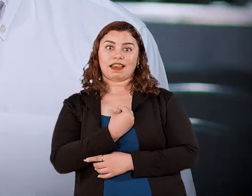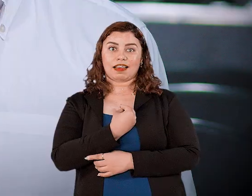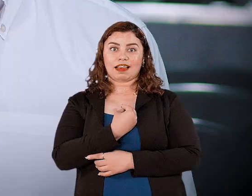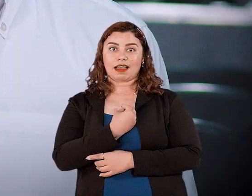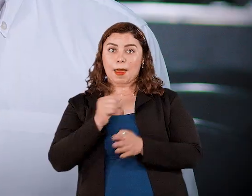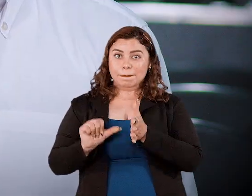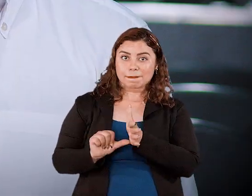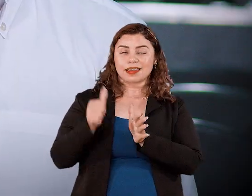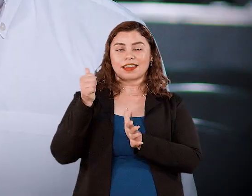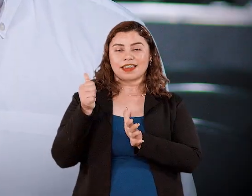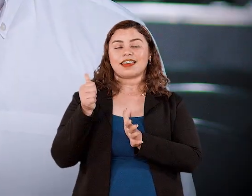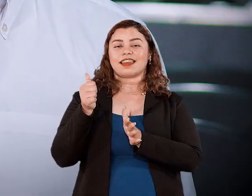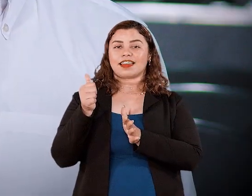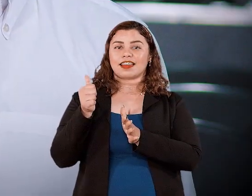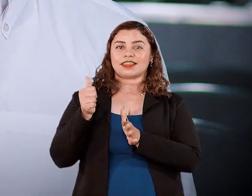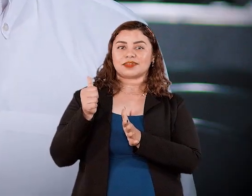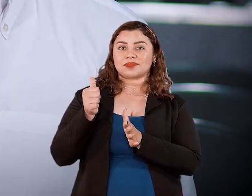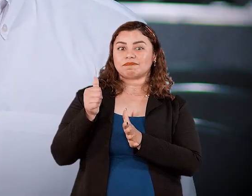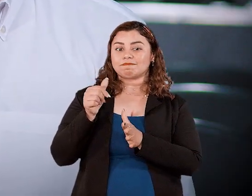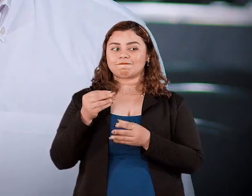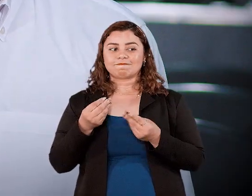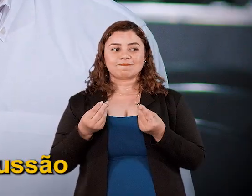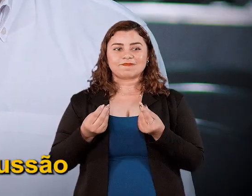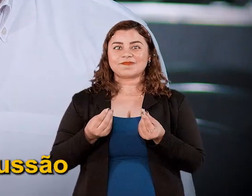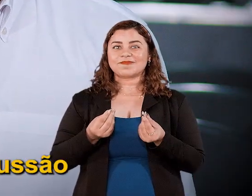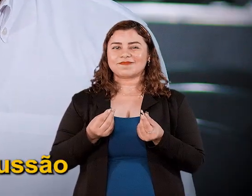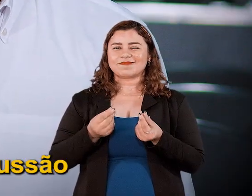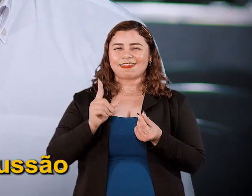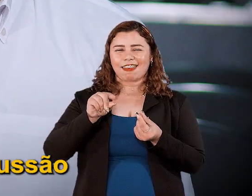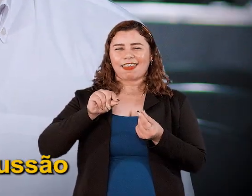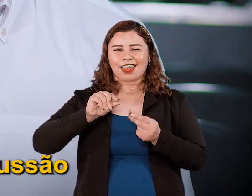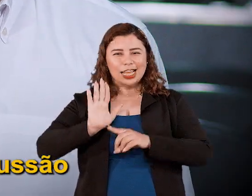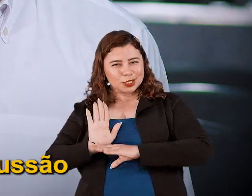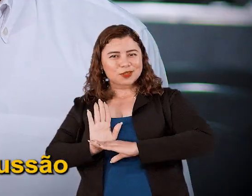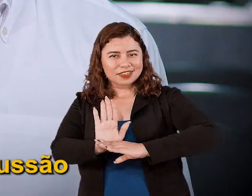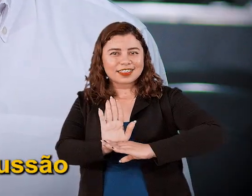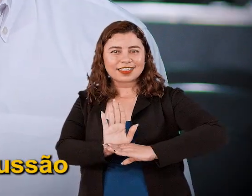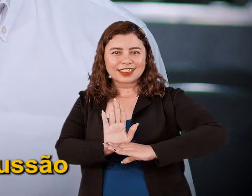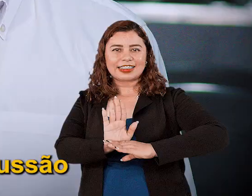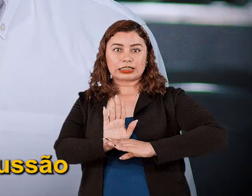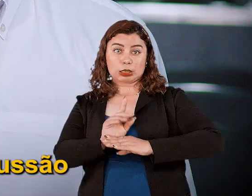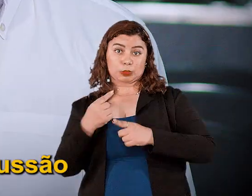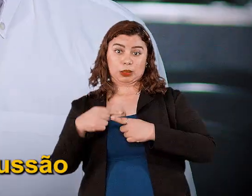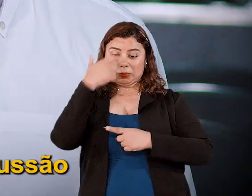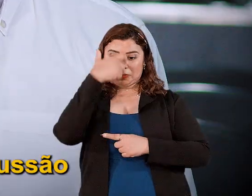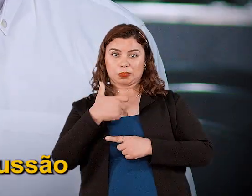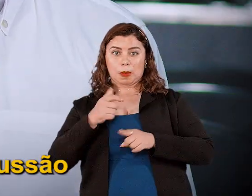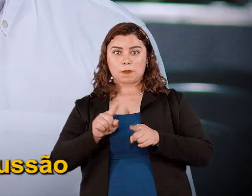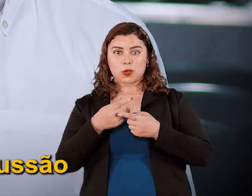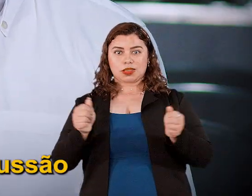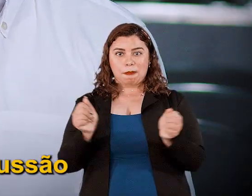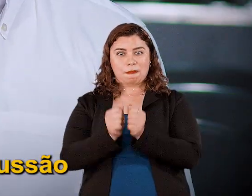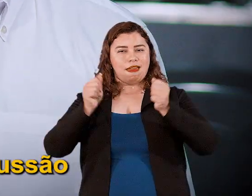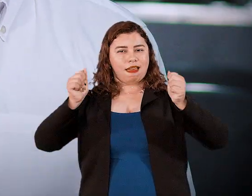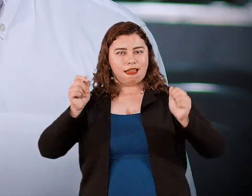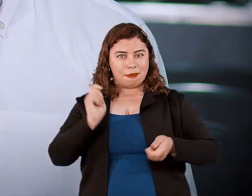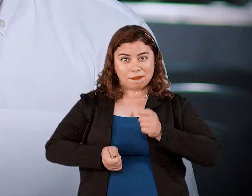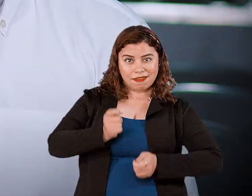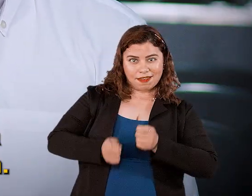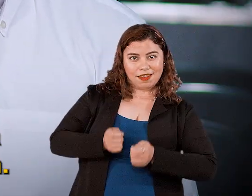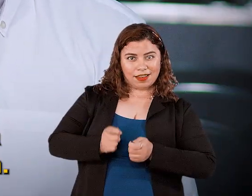participando pela primeira vez e fazendo a minha parte, que eu sou músico na área da